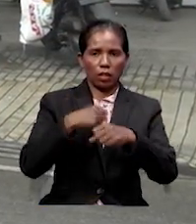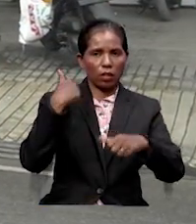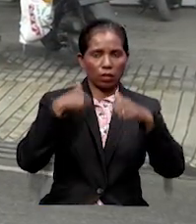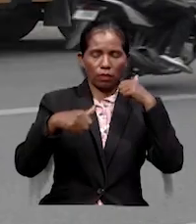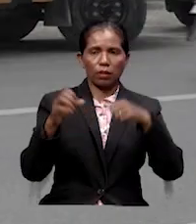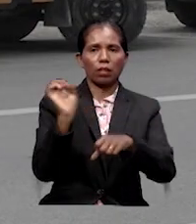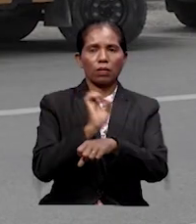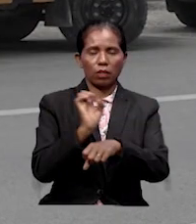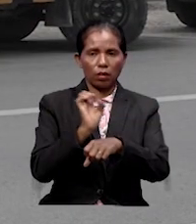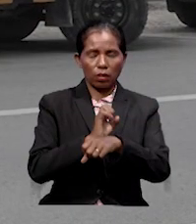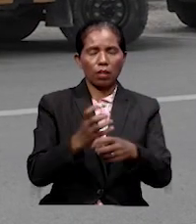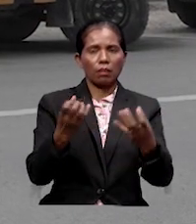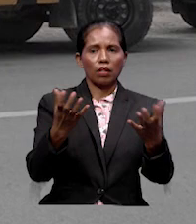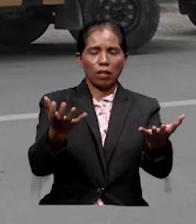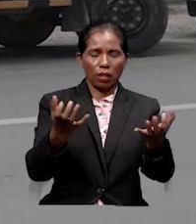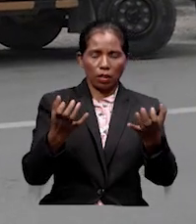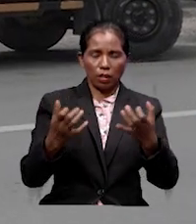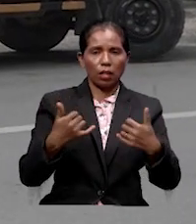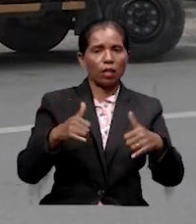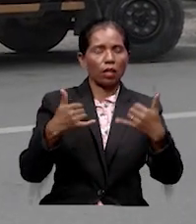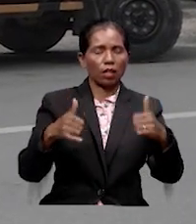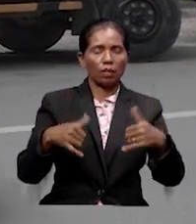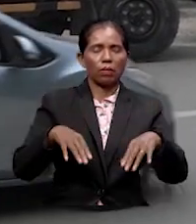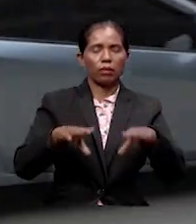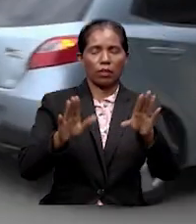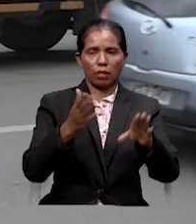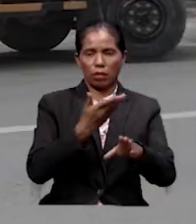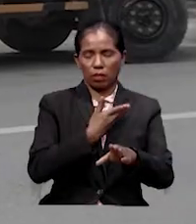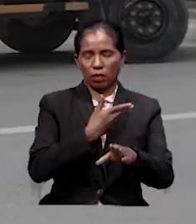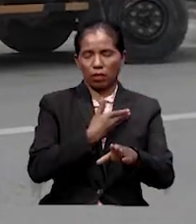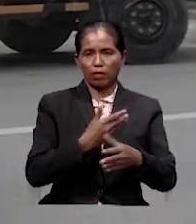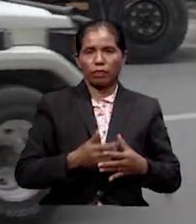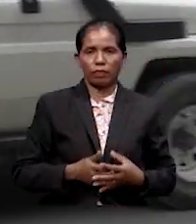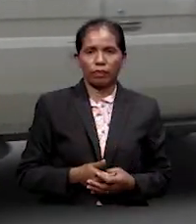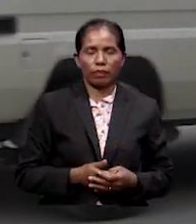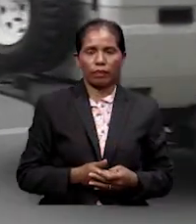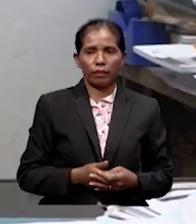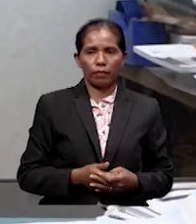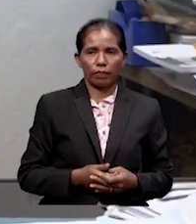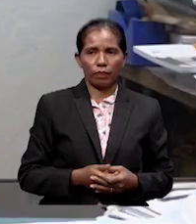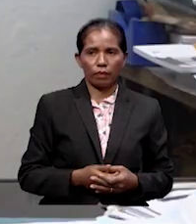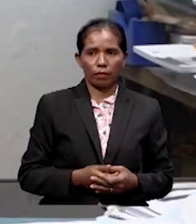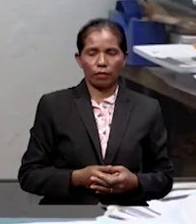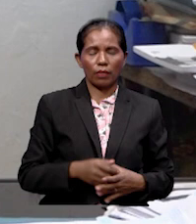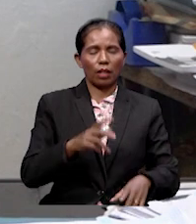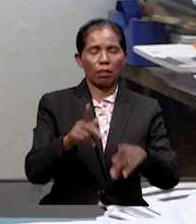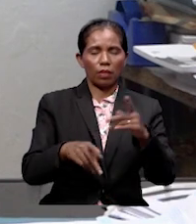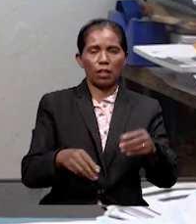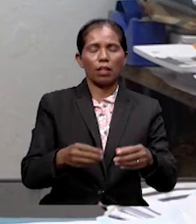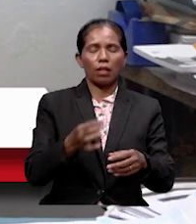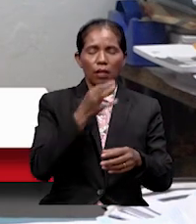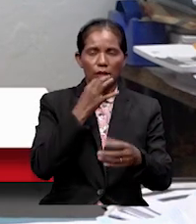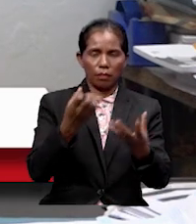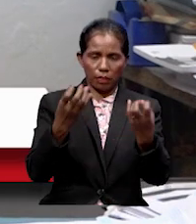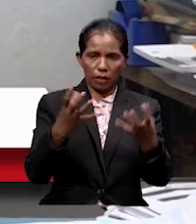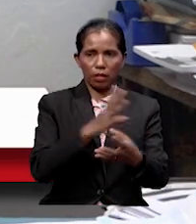ekonomika ne balung hakara kalimar ho falling ka preso. ou seja, consumo ne baracleu, mas bem lá